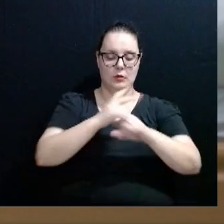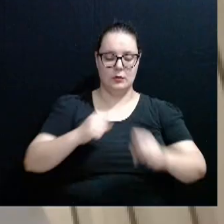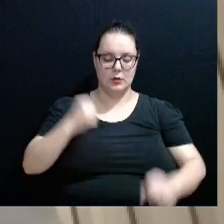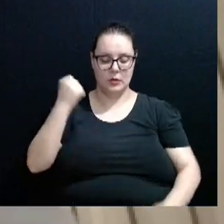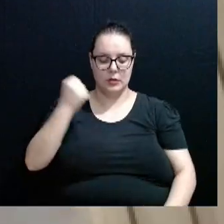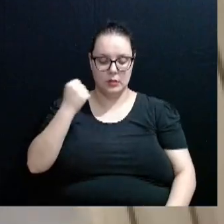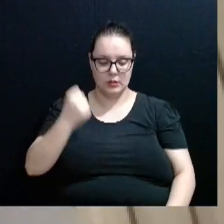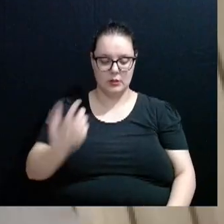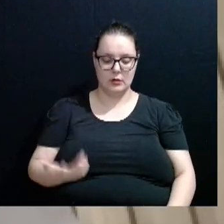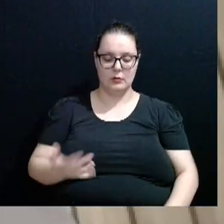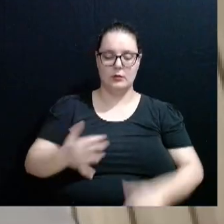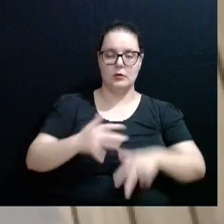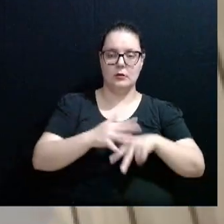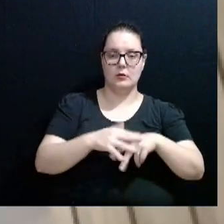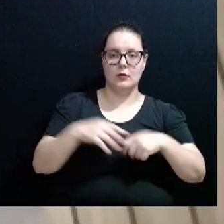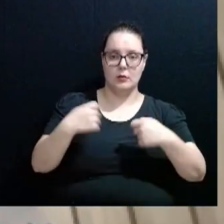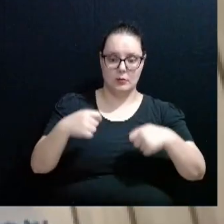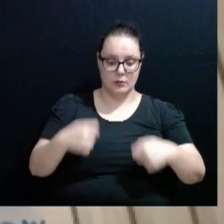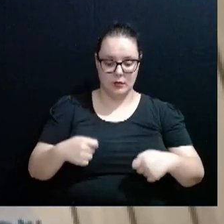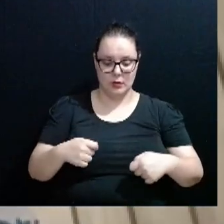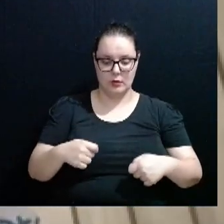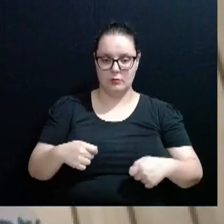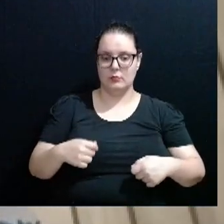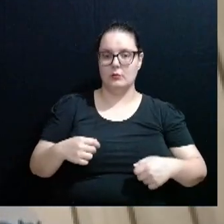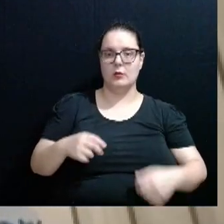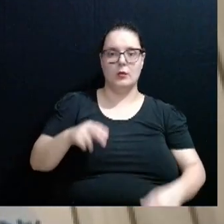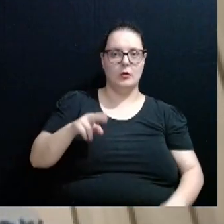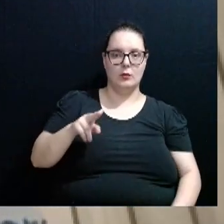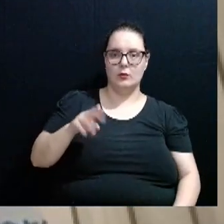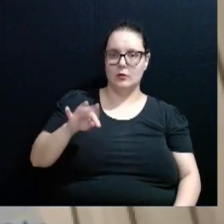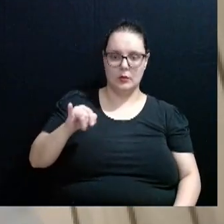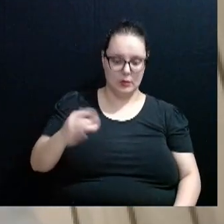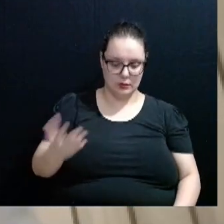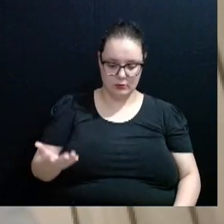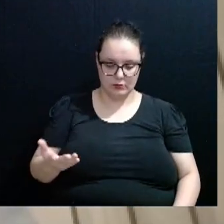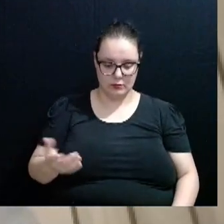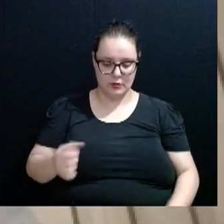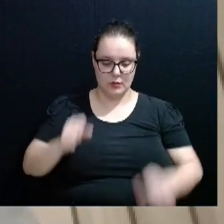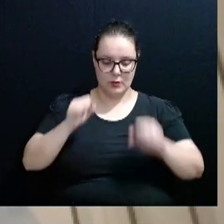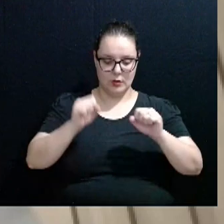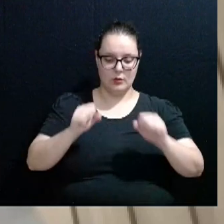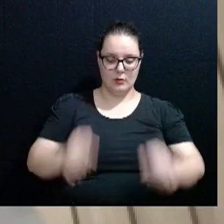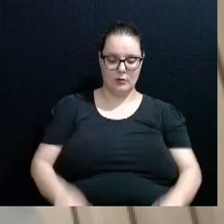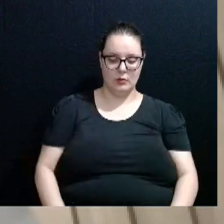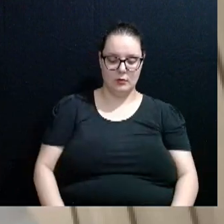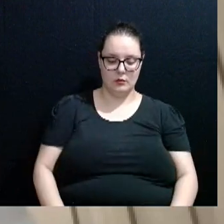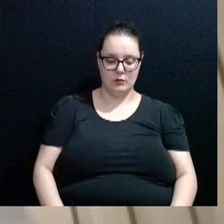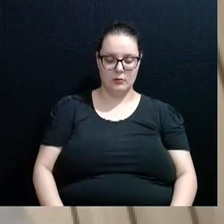paciente precisar de uma unidade de terapia intensiva e até pode vir, infelizmente, a óbito, né?